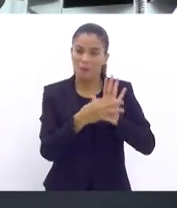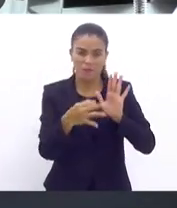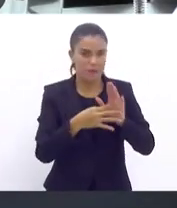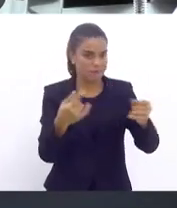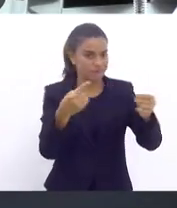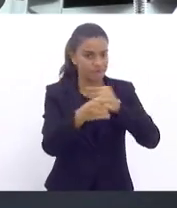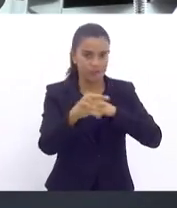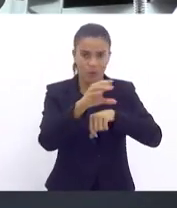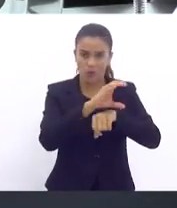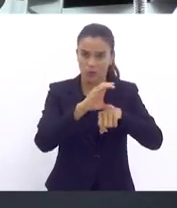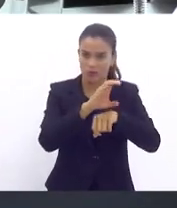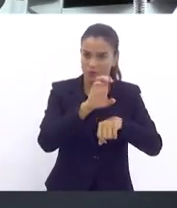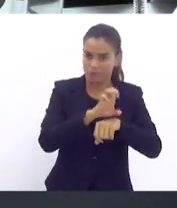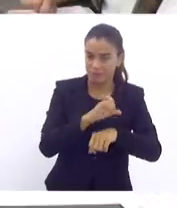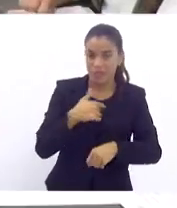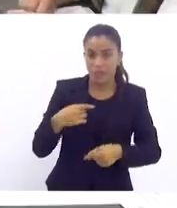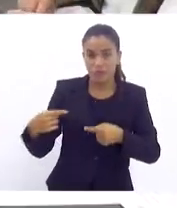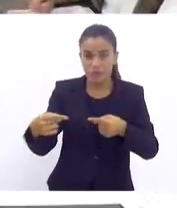inconstitucionalidade